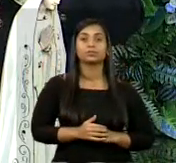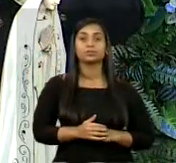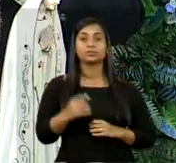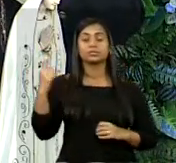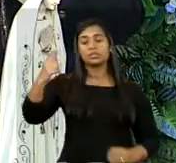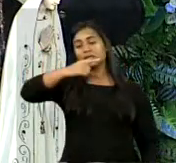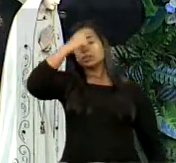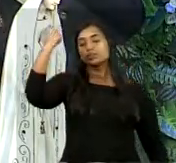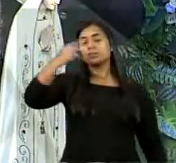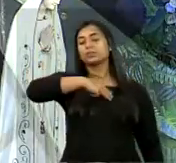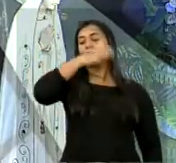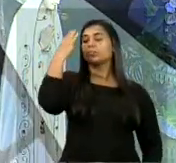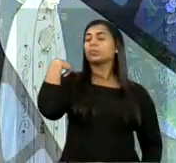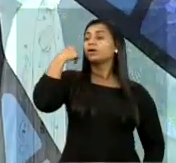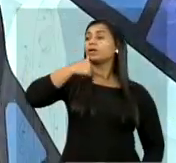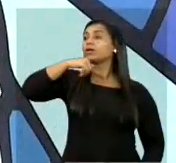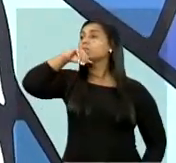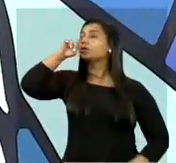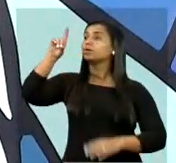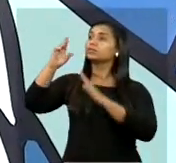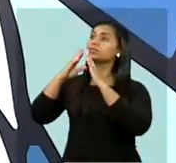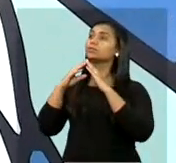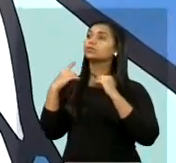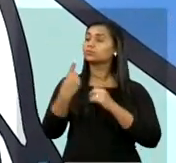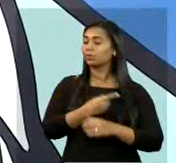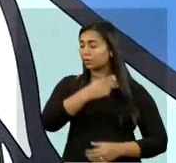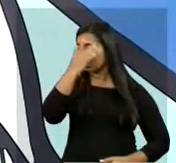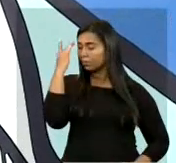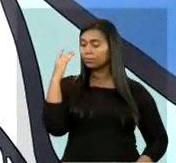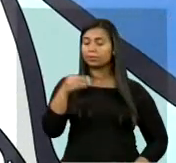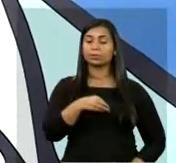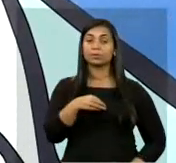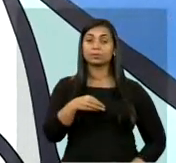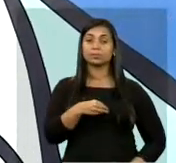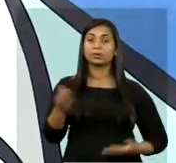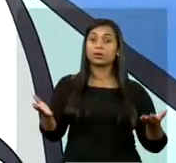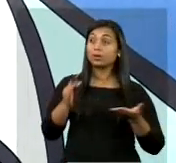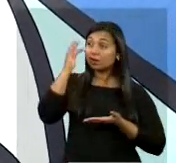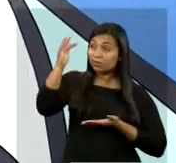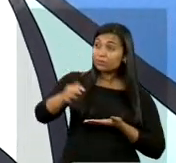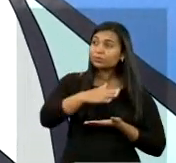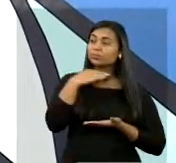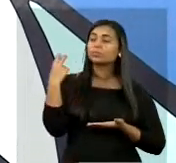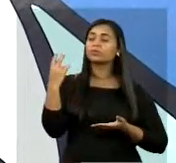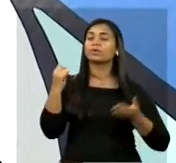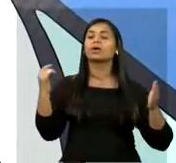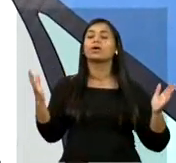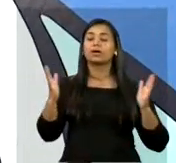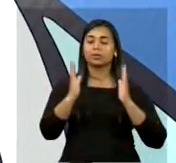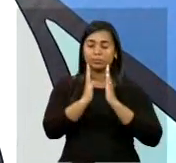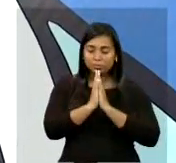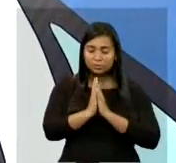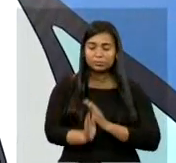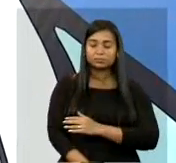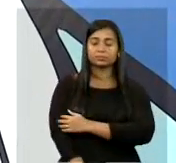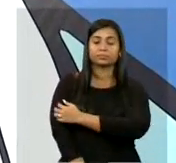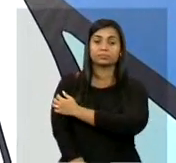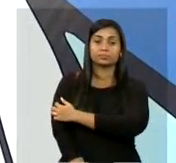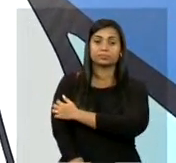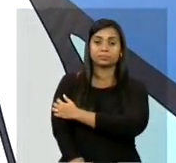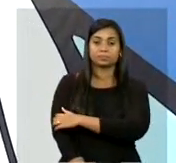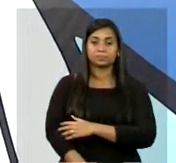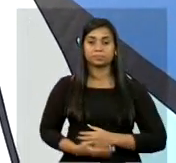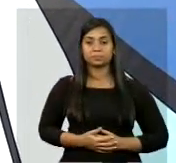ventre, Jesus. Santa Maria, Mãe de Deus, rogai por nós, pecadores, agora e na hora de